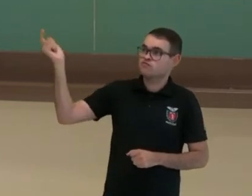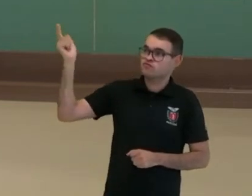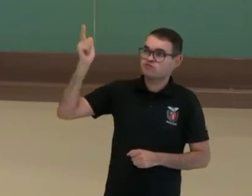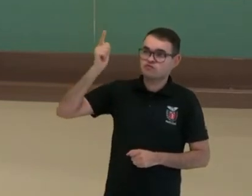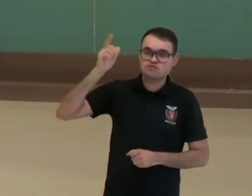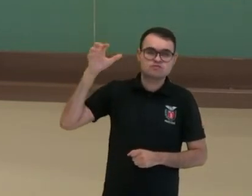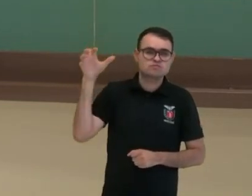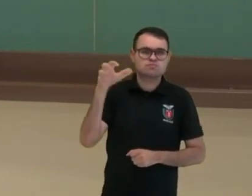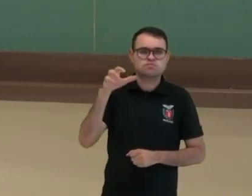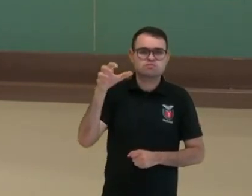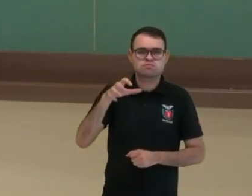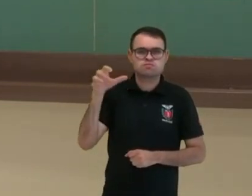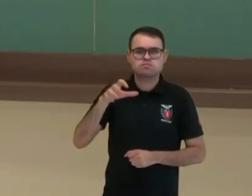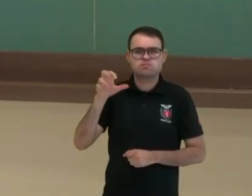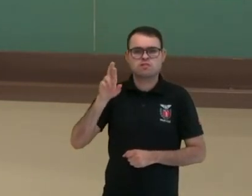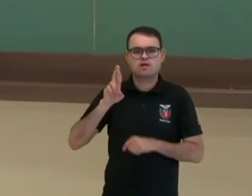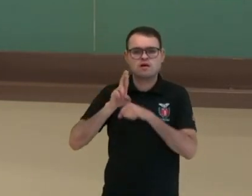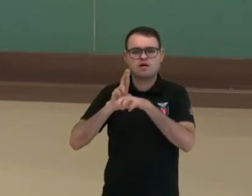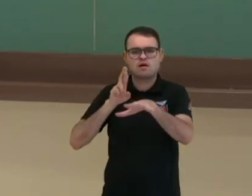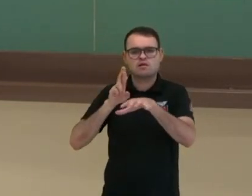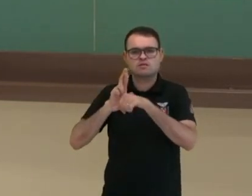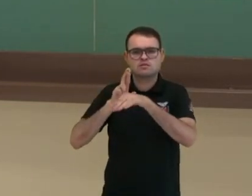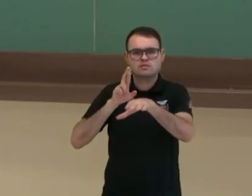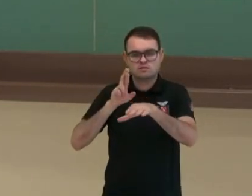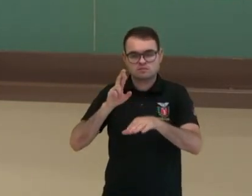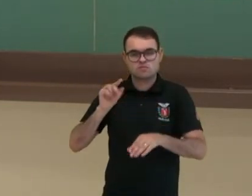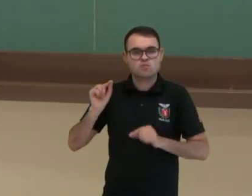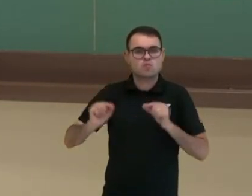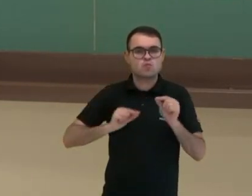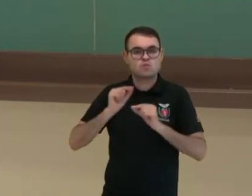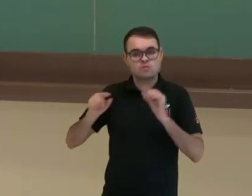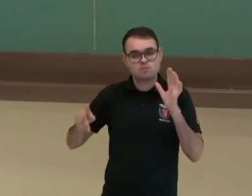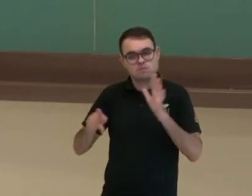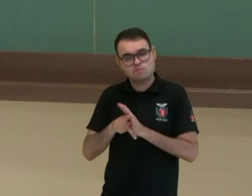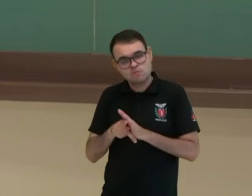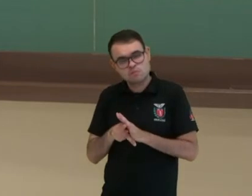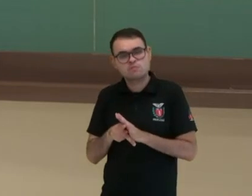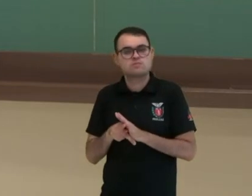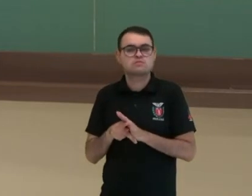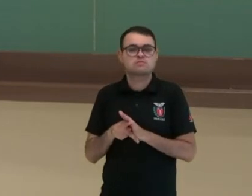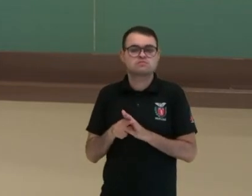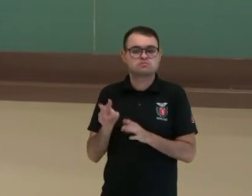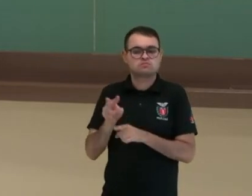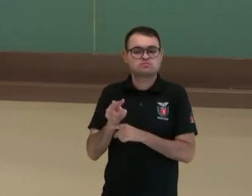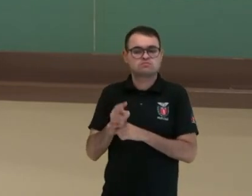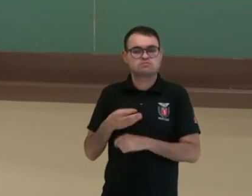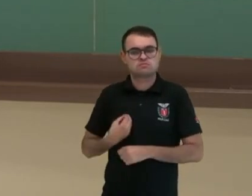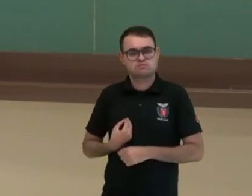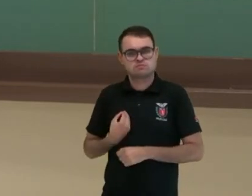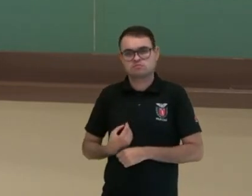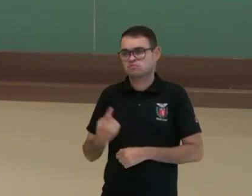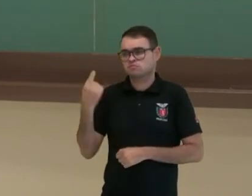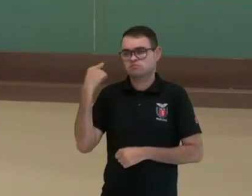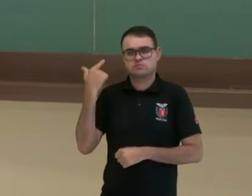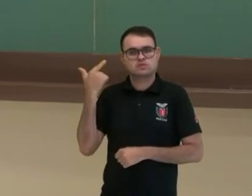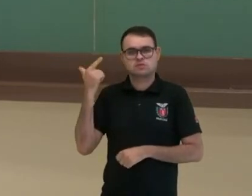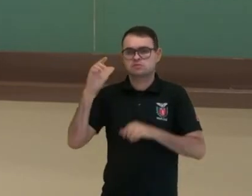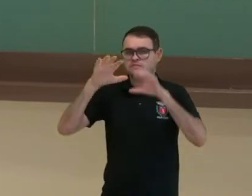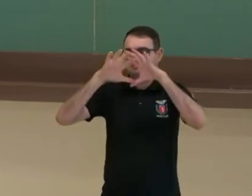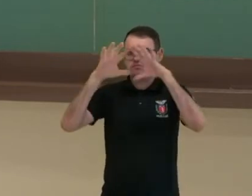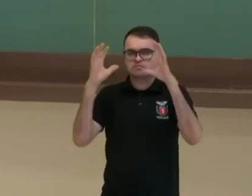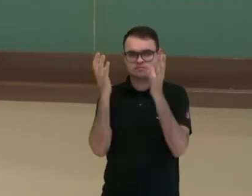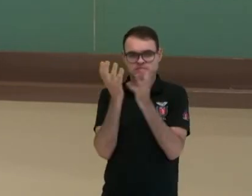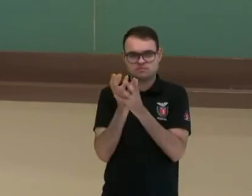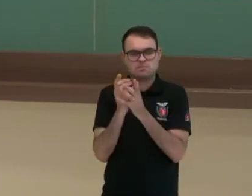Terra e assim permitindo a vida. Então nós percebemos que lá no início nosso planeta não tinha atmosfera,